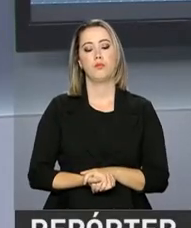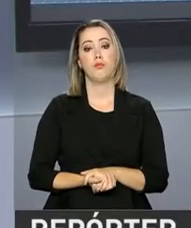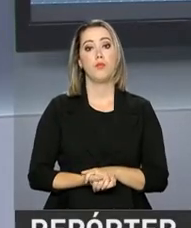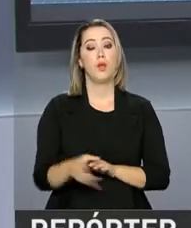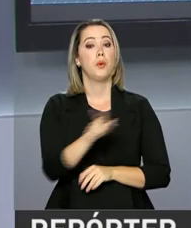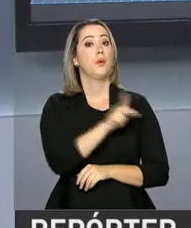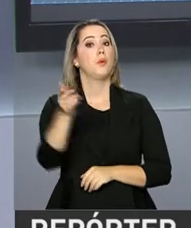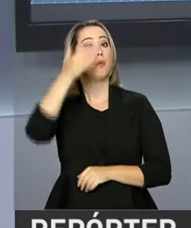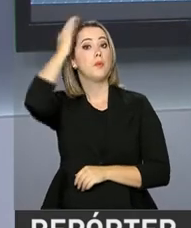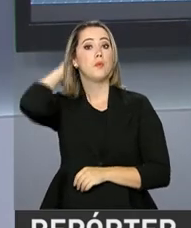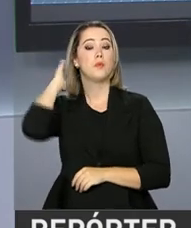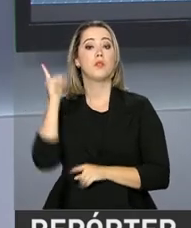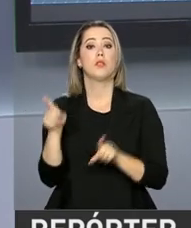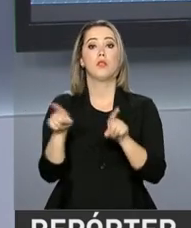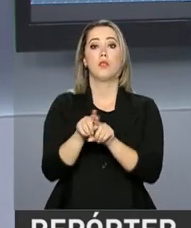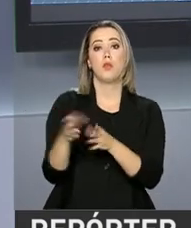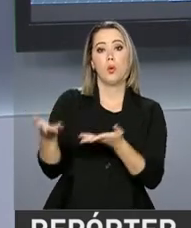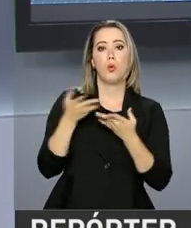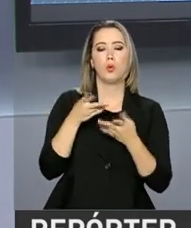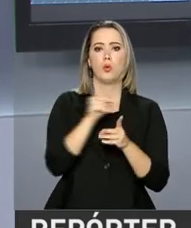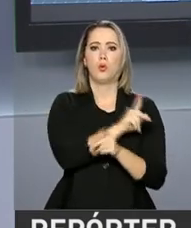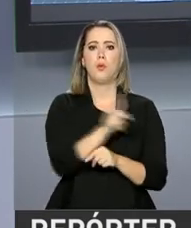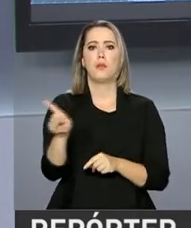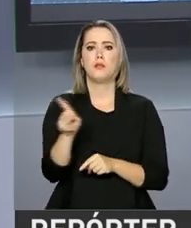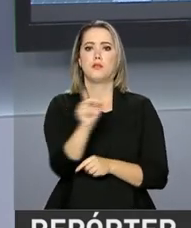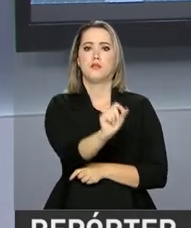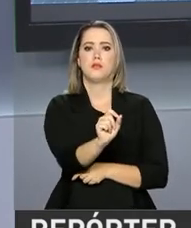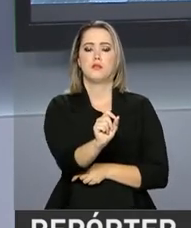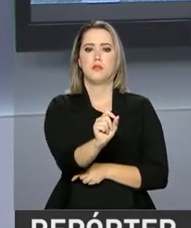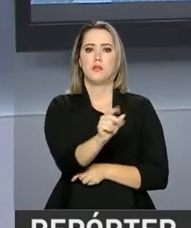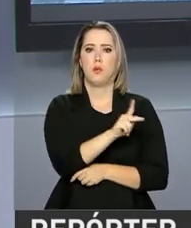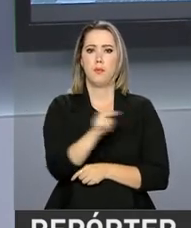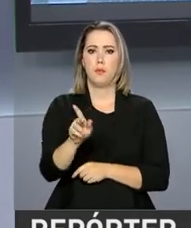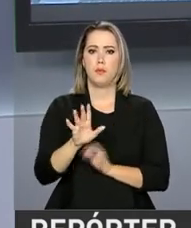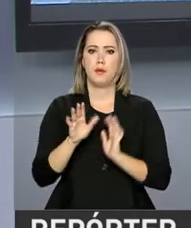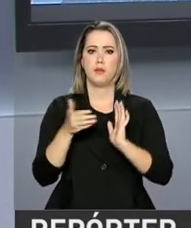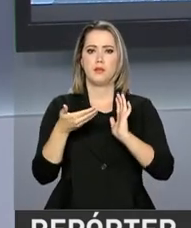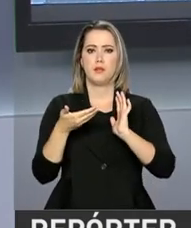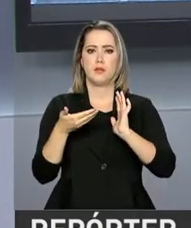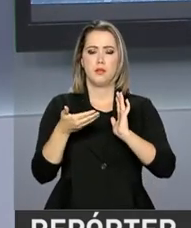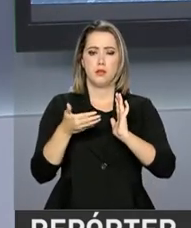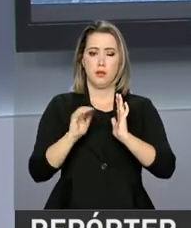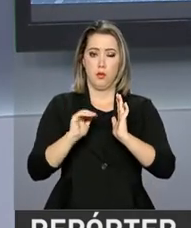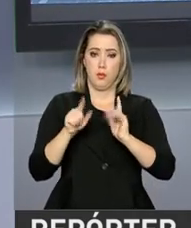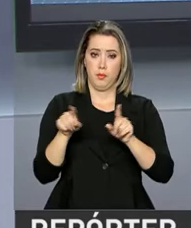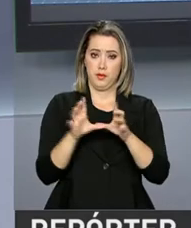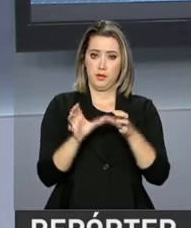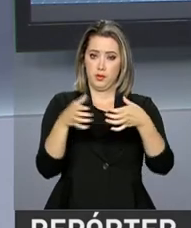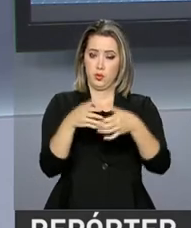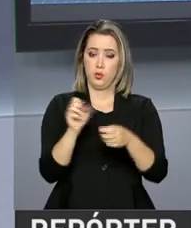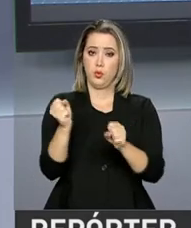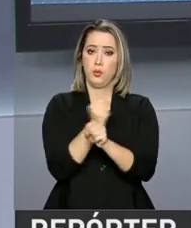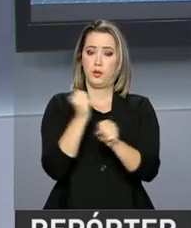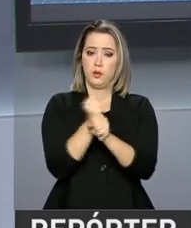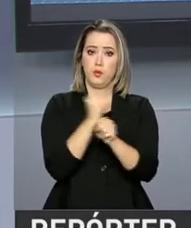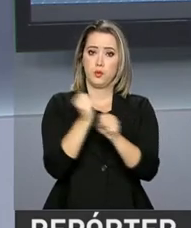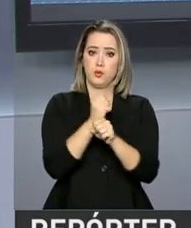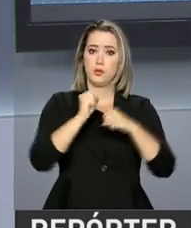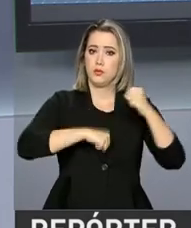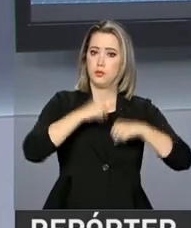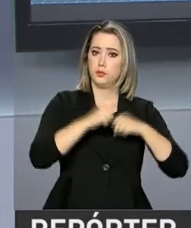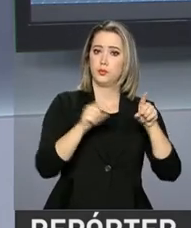temer recebeu o presidente da câmara brasileira da indústria da construção e josé carlos rodrigues martins e um grupo de empresários